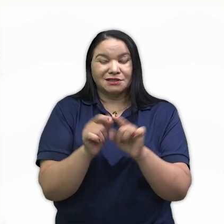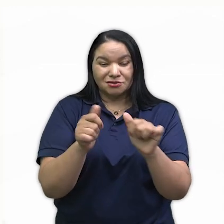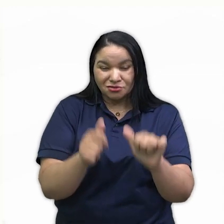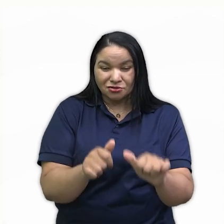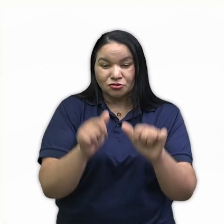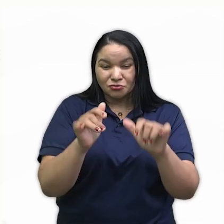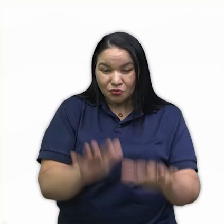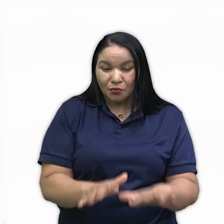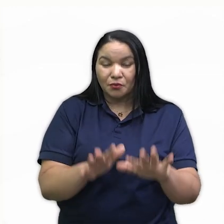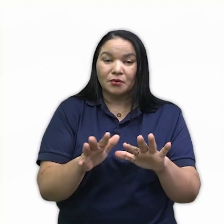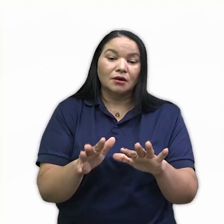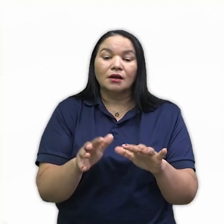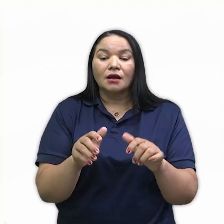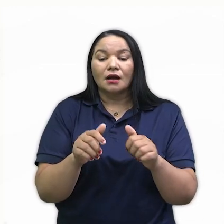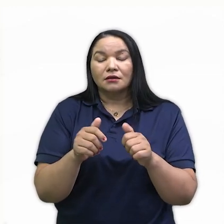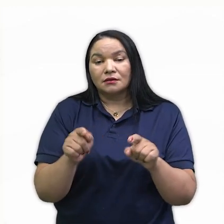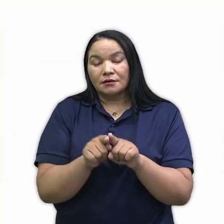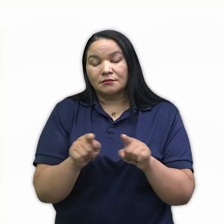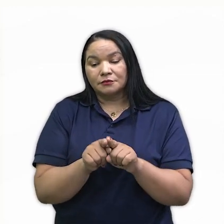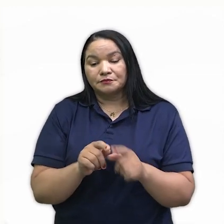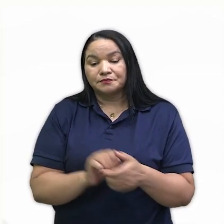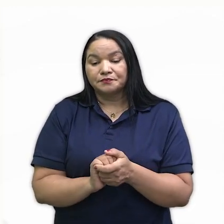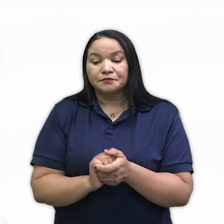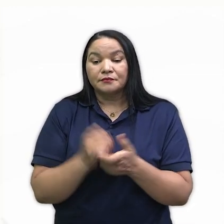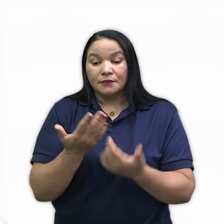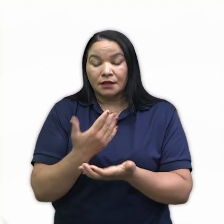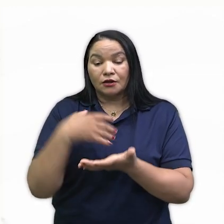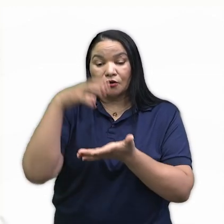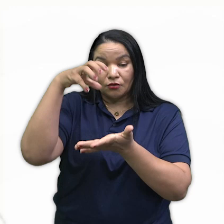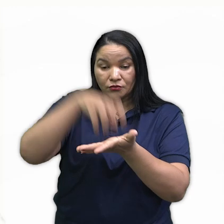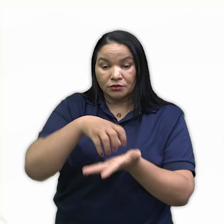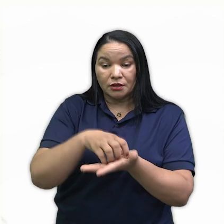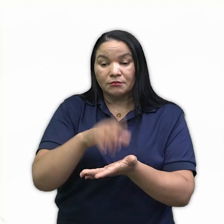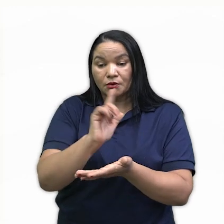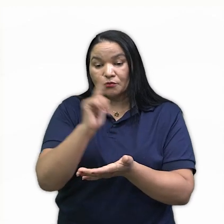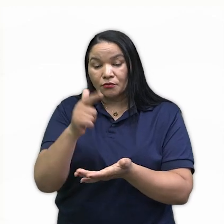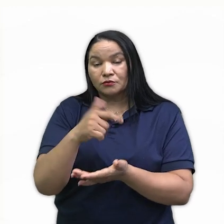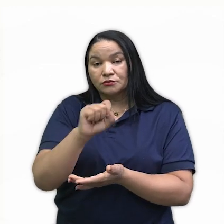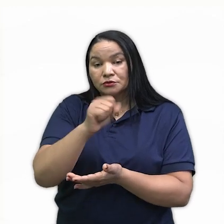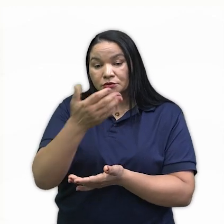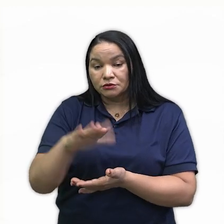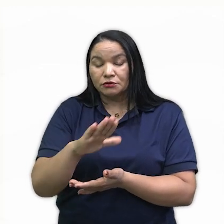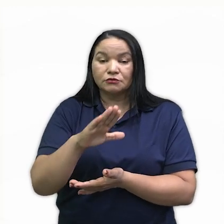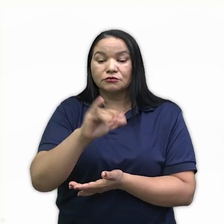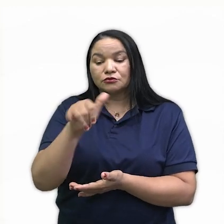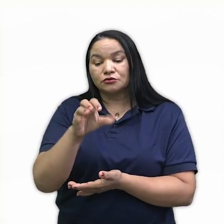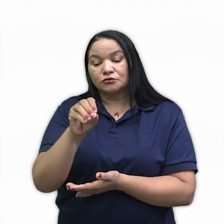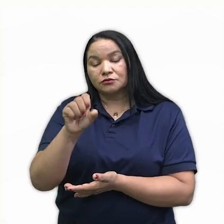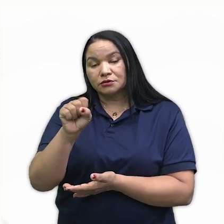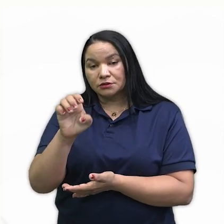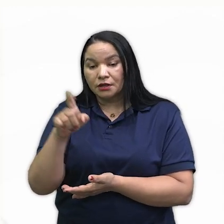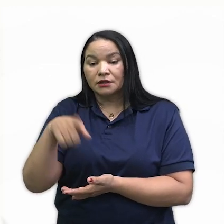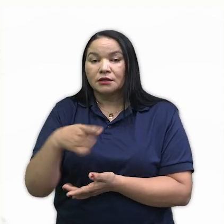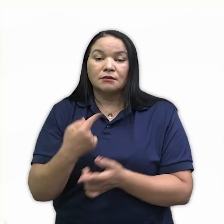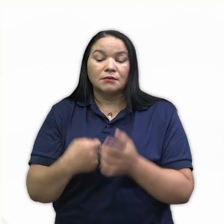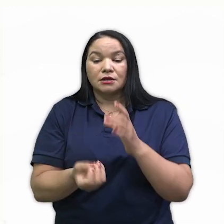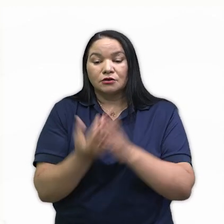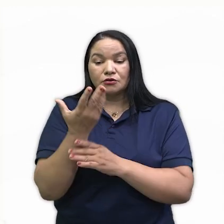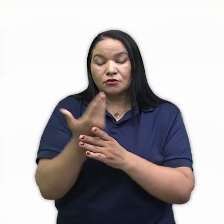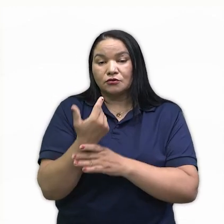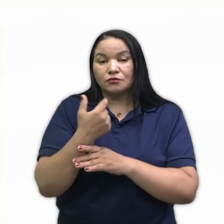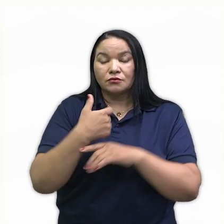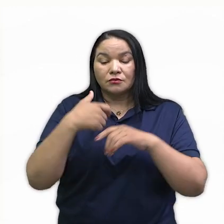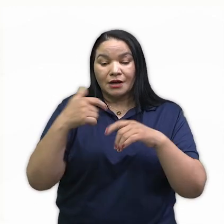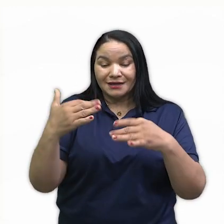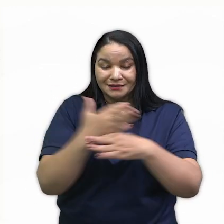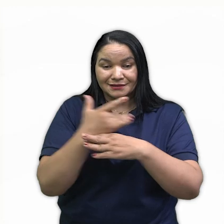inteirinha. Temos também outras fortalezas, como por exemplo a fortaleza lá de São José em Macapá, que deu origem ali à cidade de Macapá, e